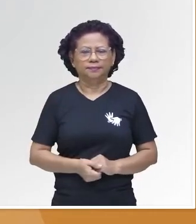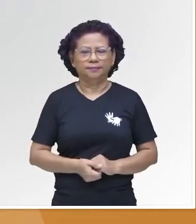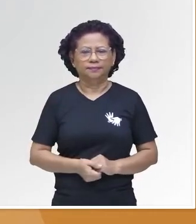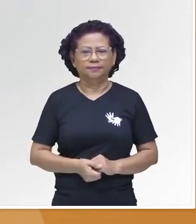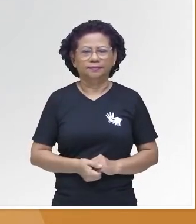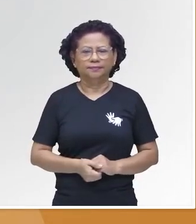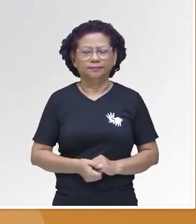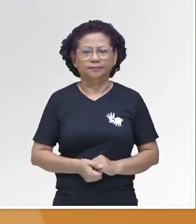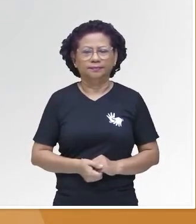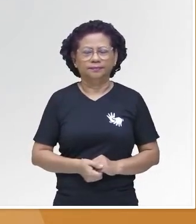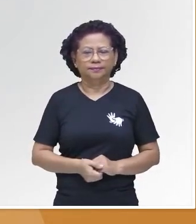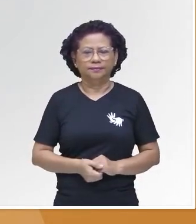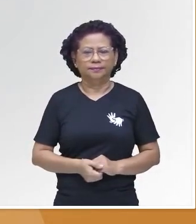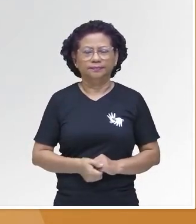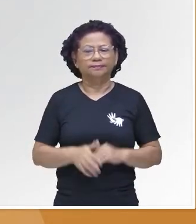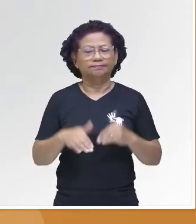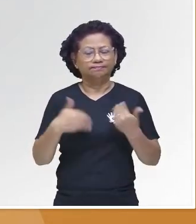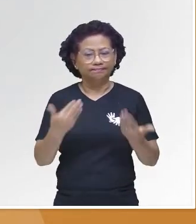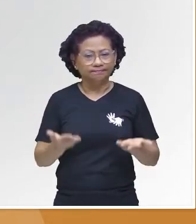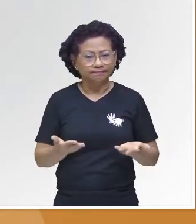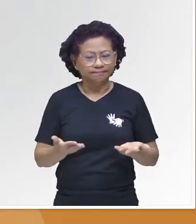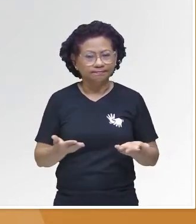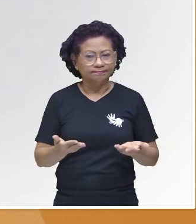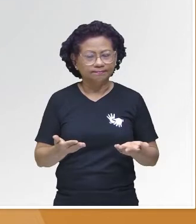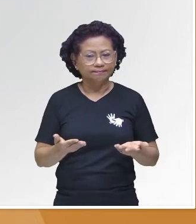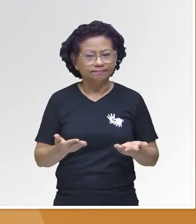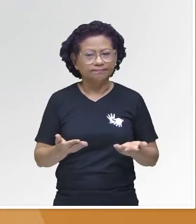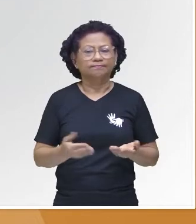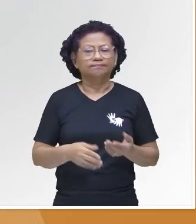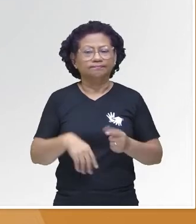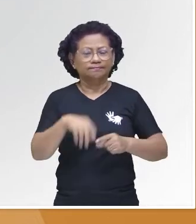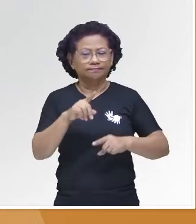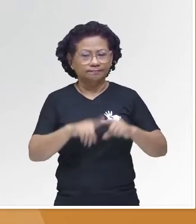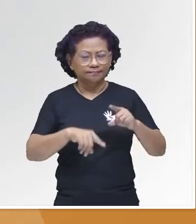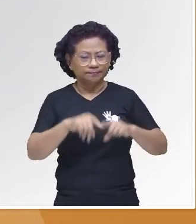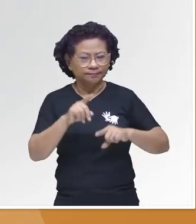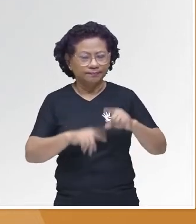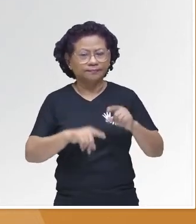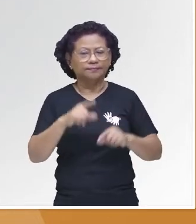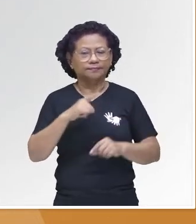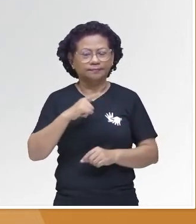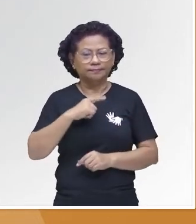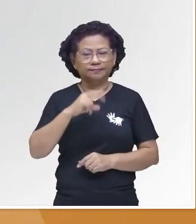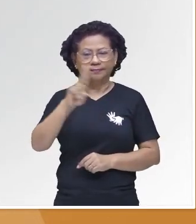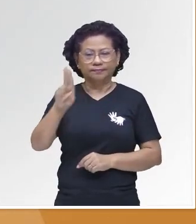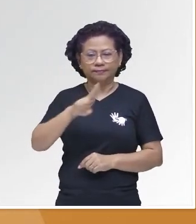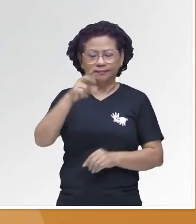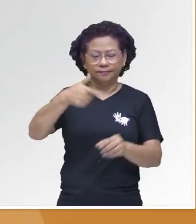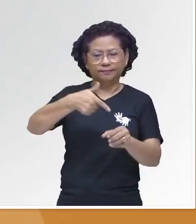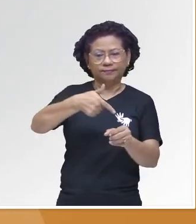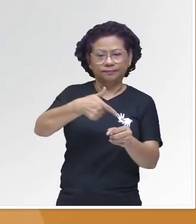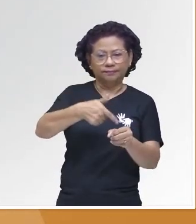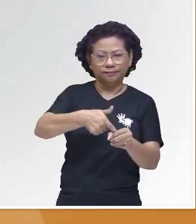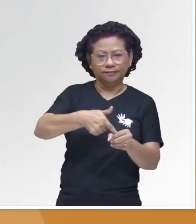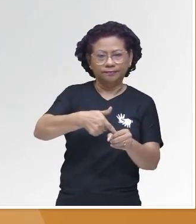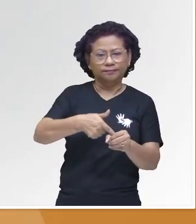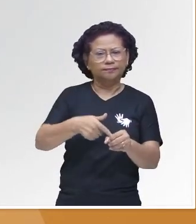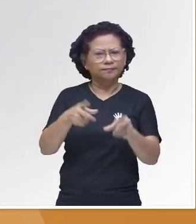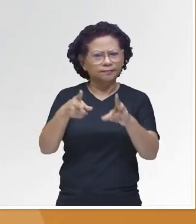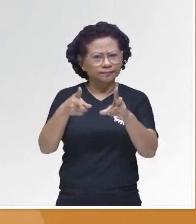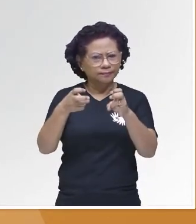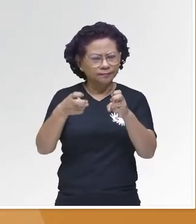ok? Gente, sobre essa questão dos produtos obtidos com petróleo, olha só, tá?